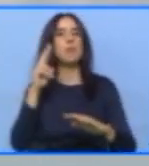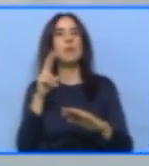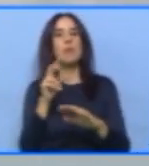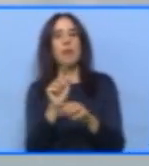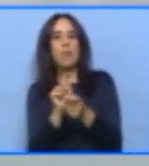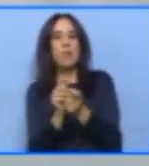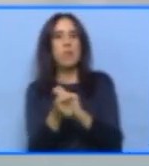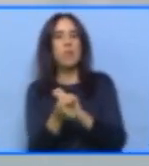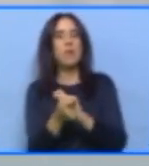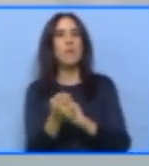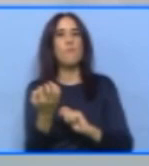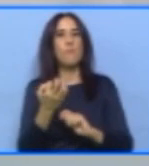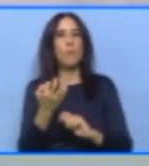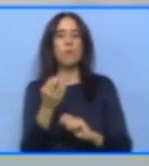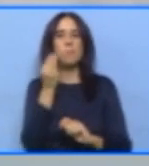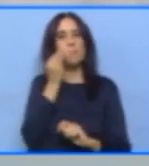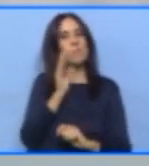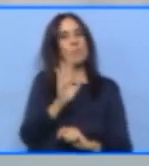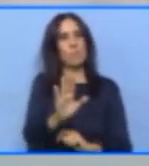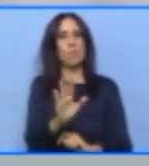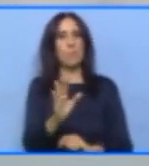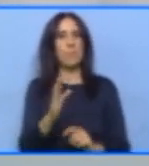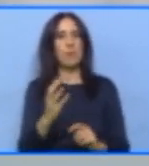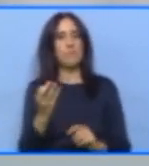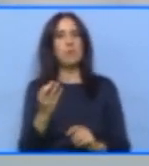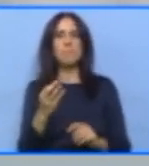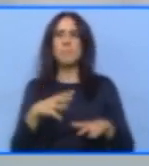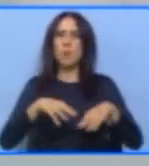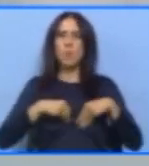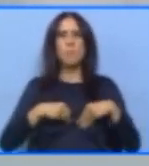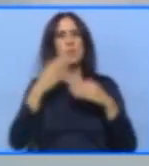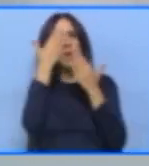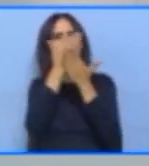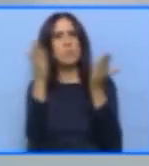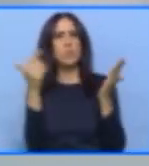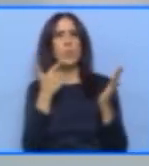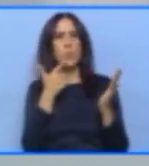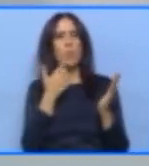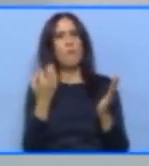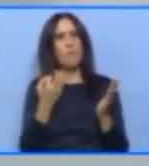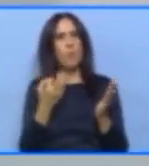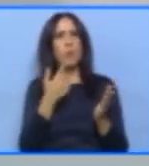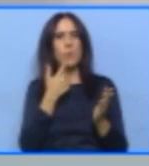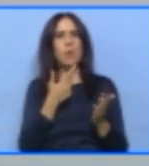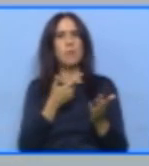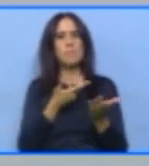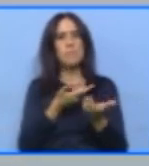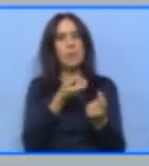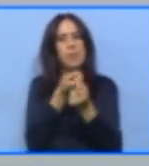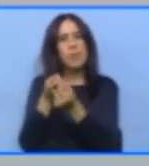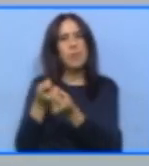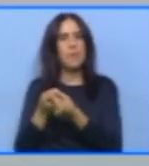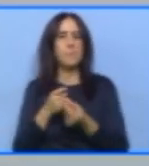configuração muito própria, de grande acolhimento, de grande abertura, de proximidade